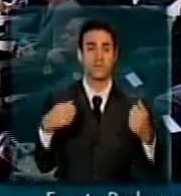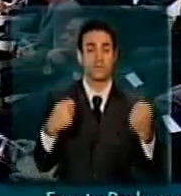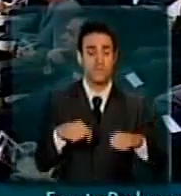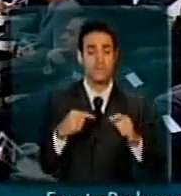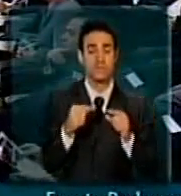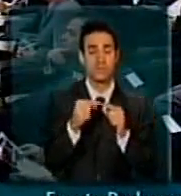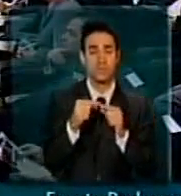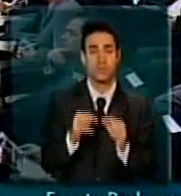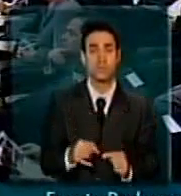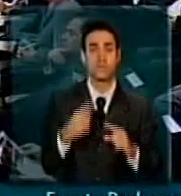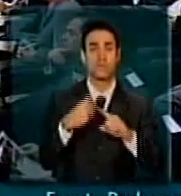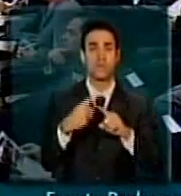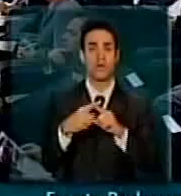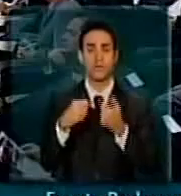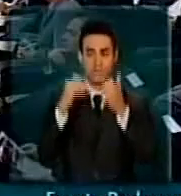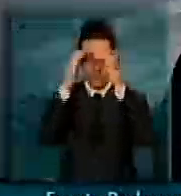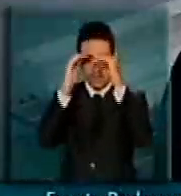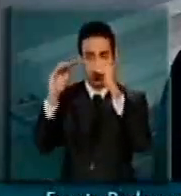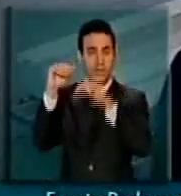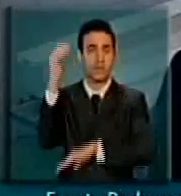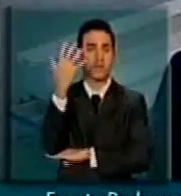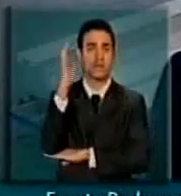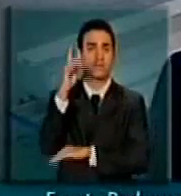com as demandas da nossa economia.